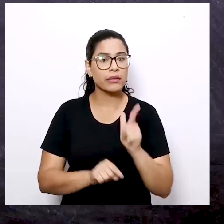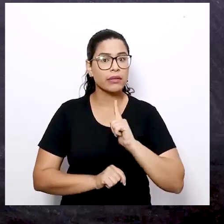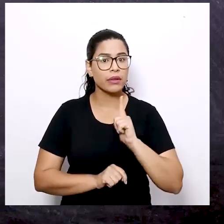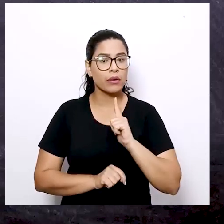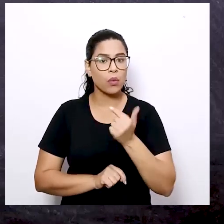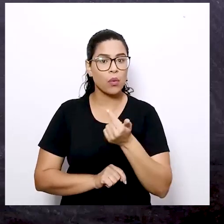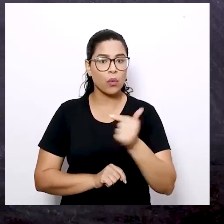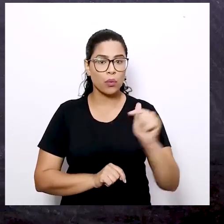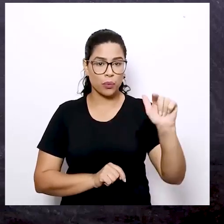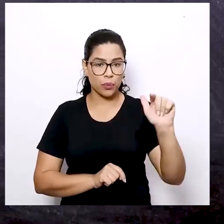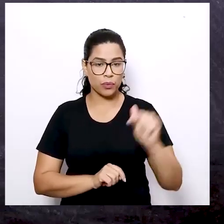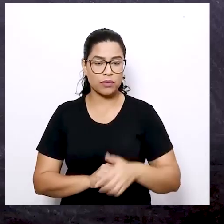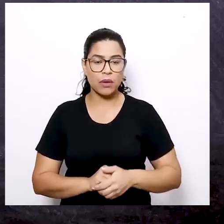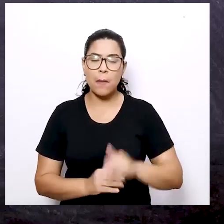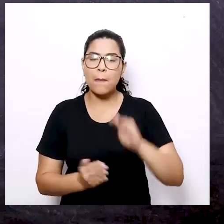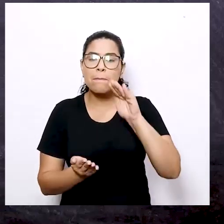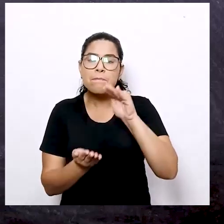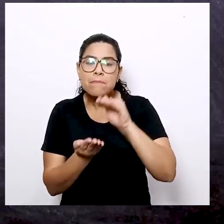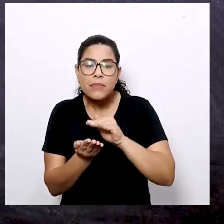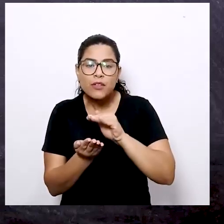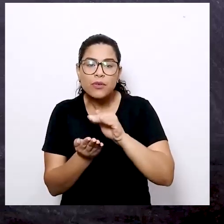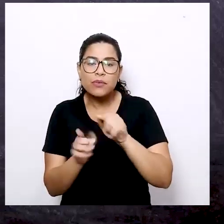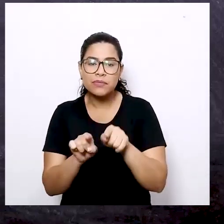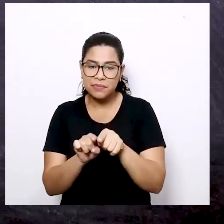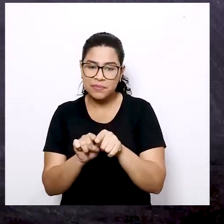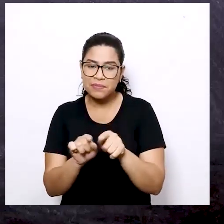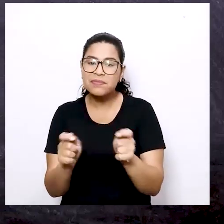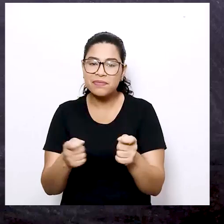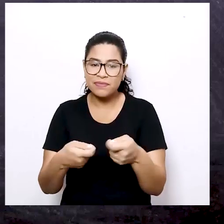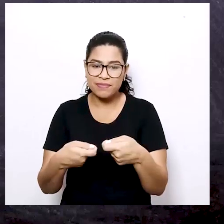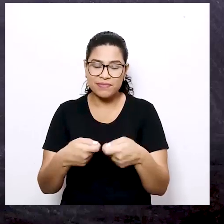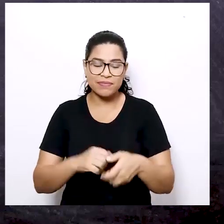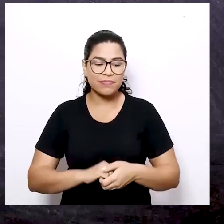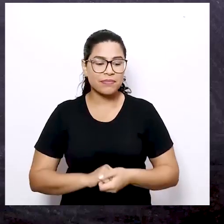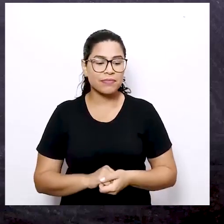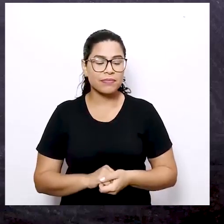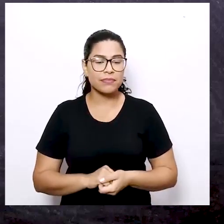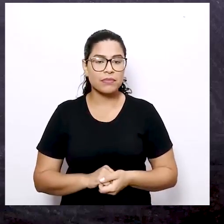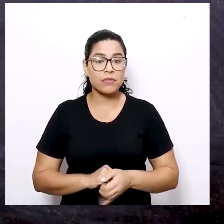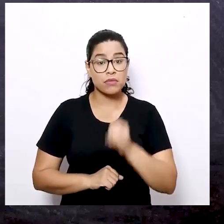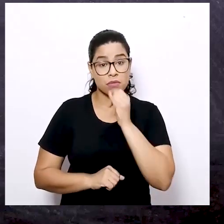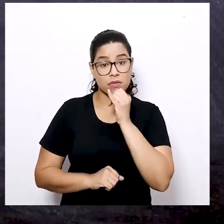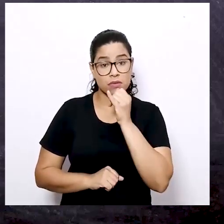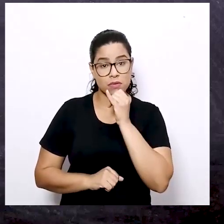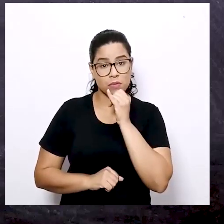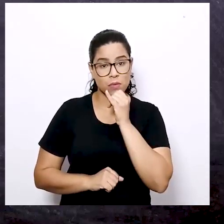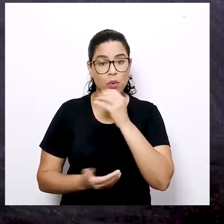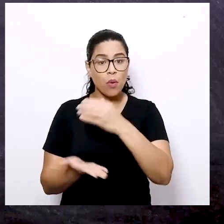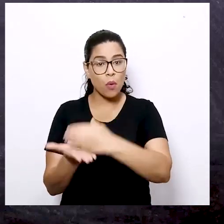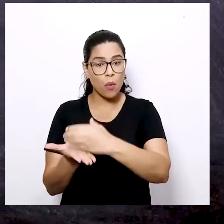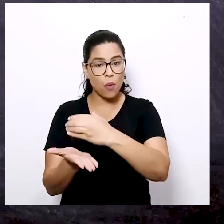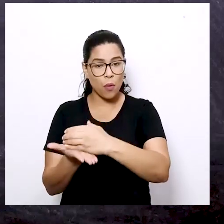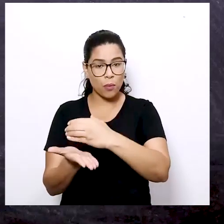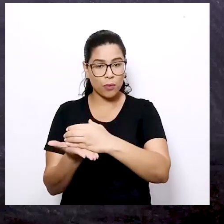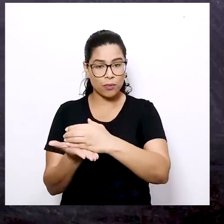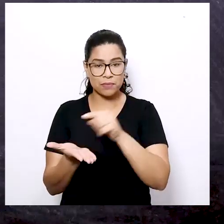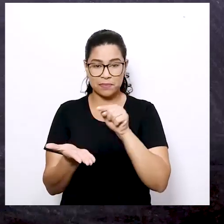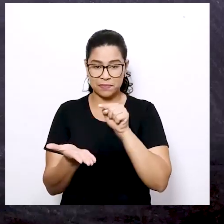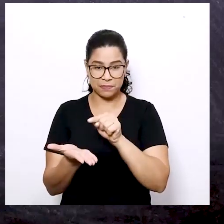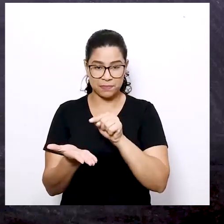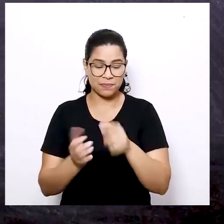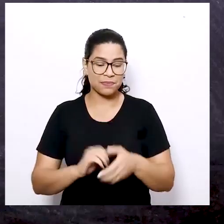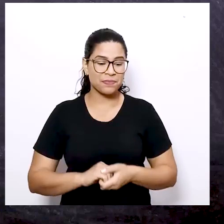também recipientes menores do que 1 litro. Alguns exemplos aqui, os